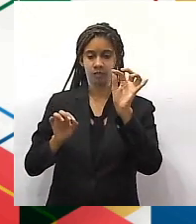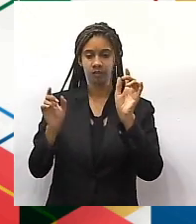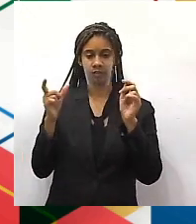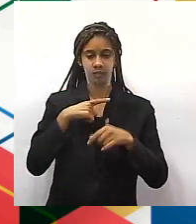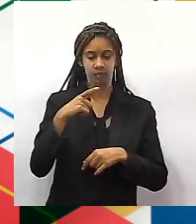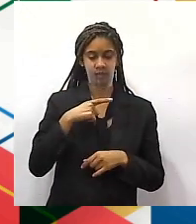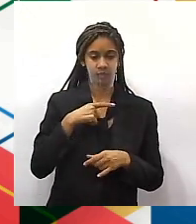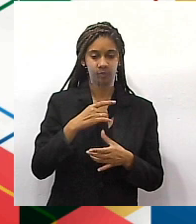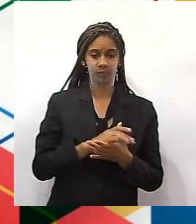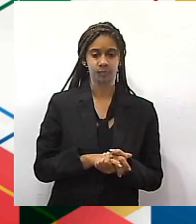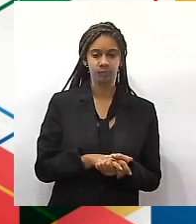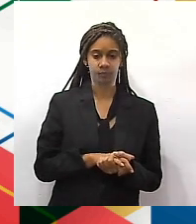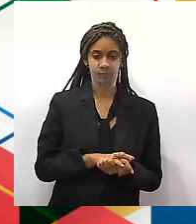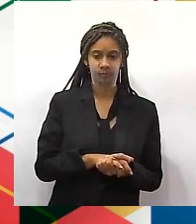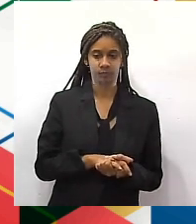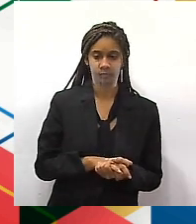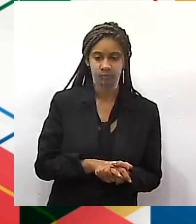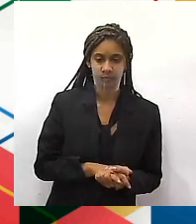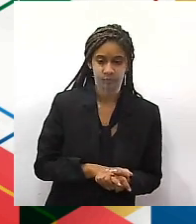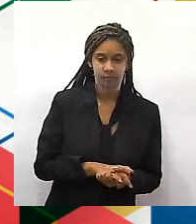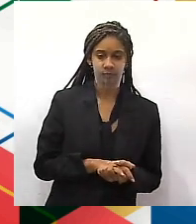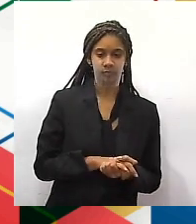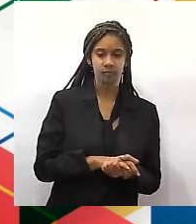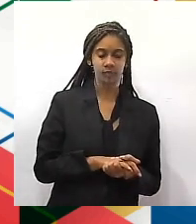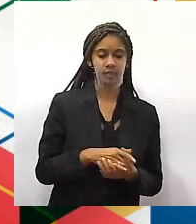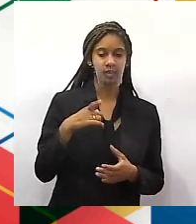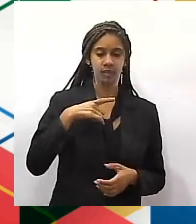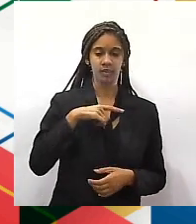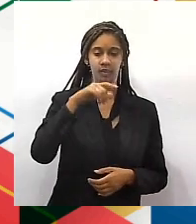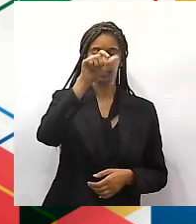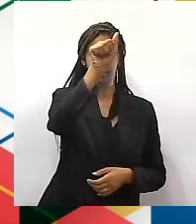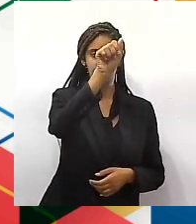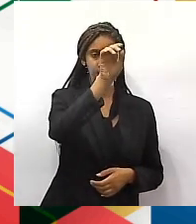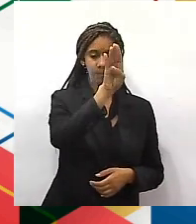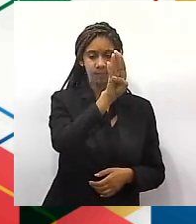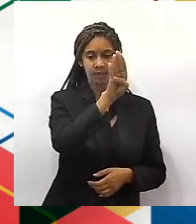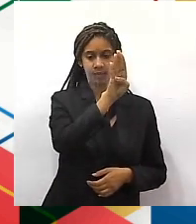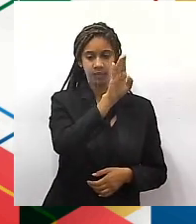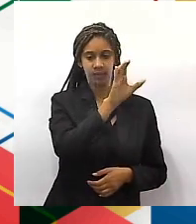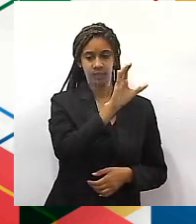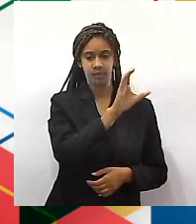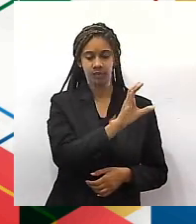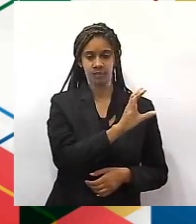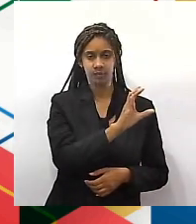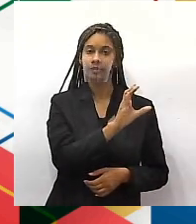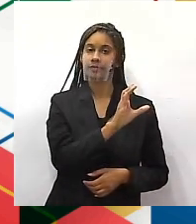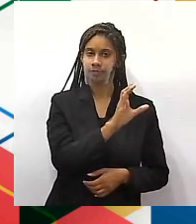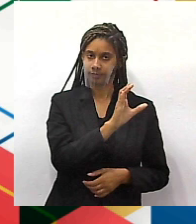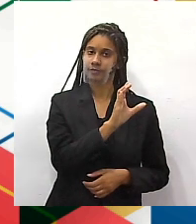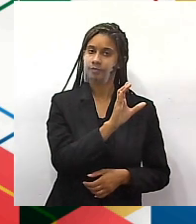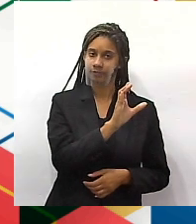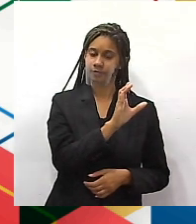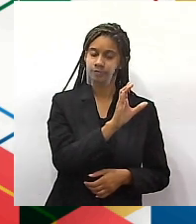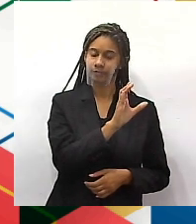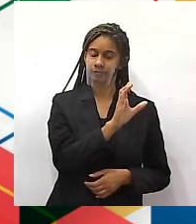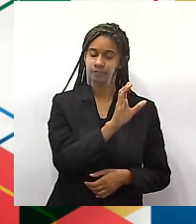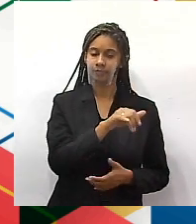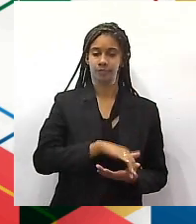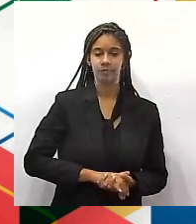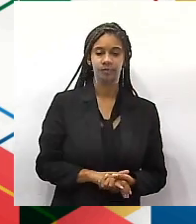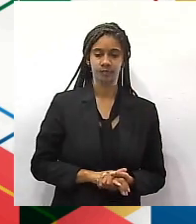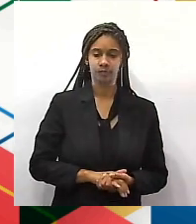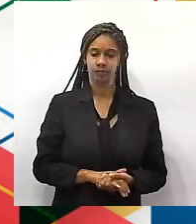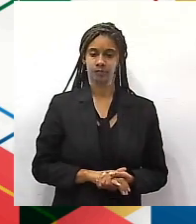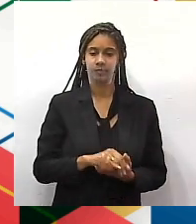aí na mesma transversal. Então aqui, ó, o segmento AB, ele está aqui, ó, na transversal, e o segmento